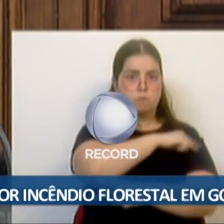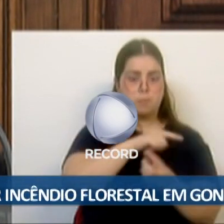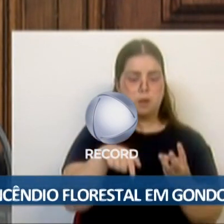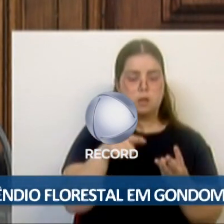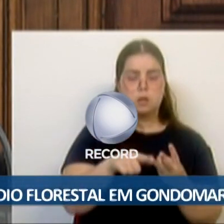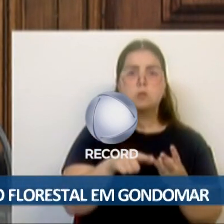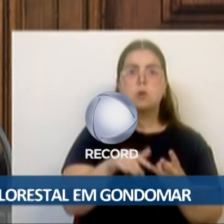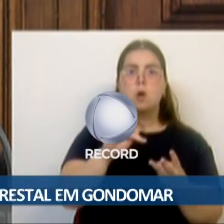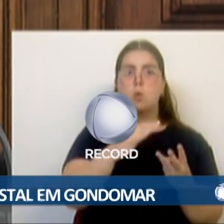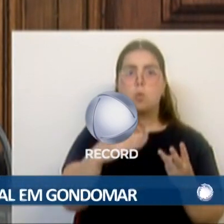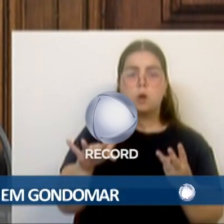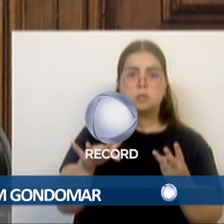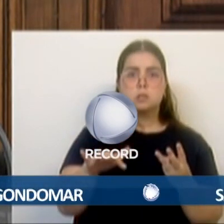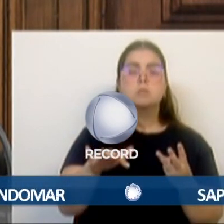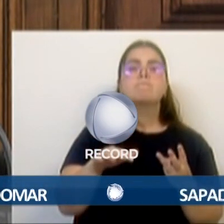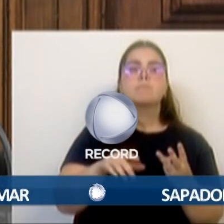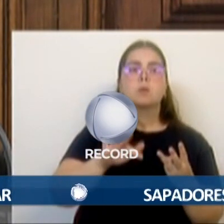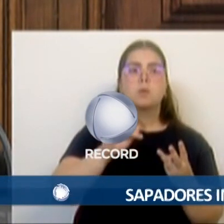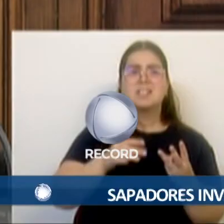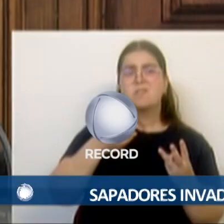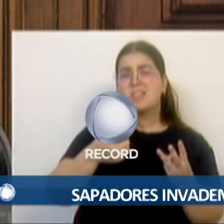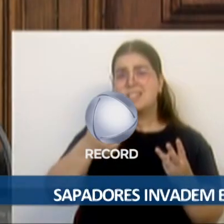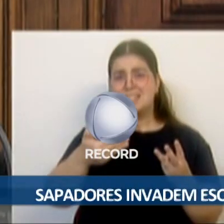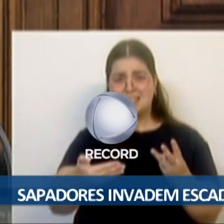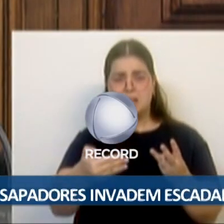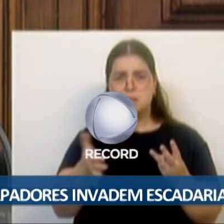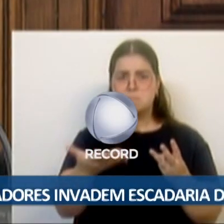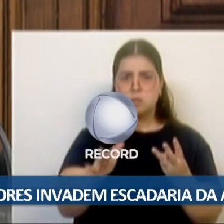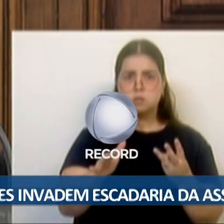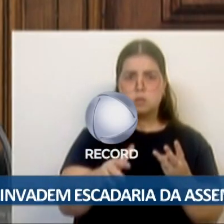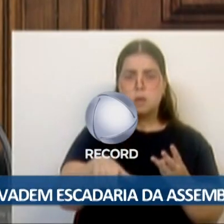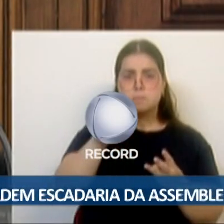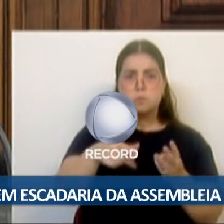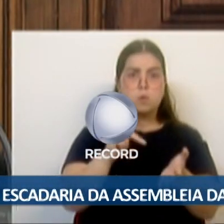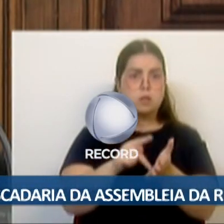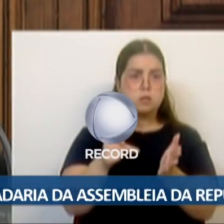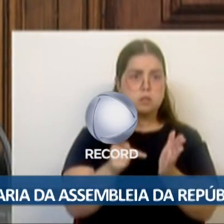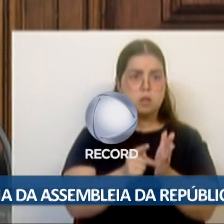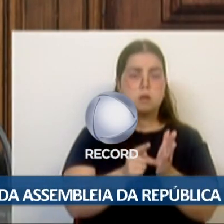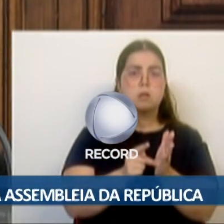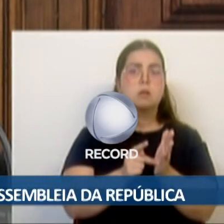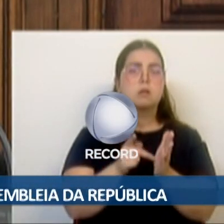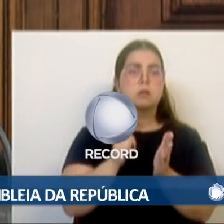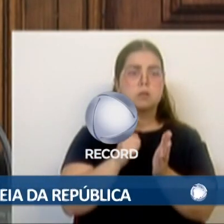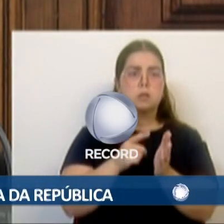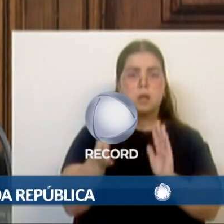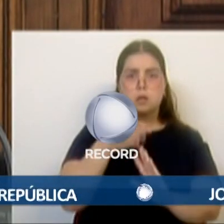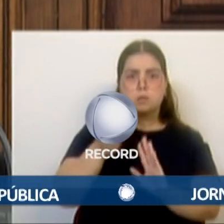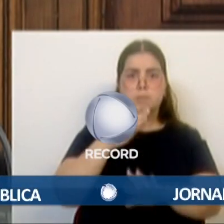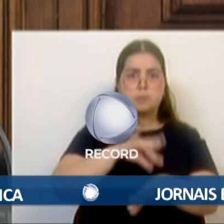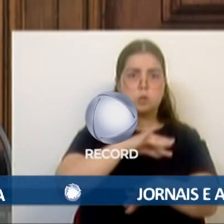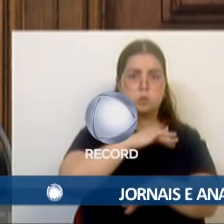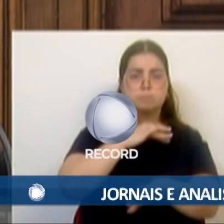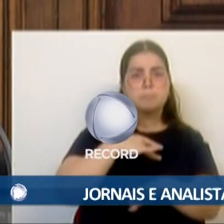faltam-nos 497, pelo menos 497 técnicos de emergência